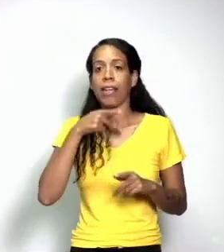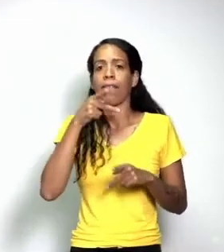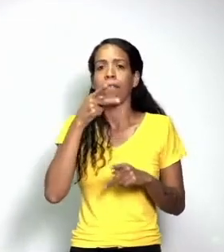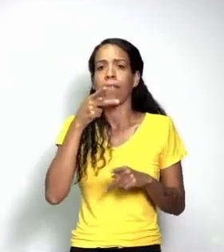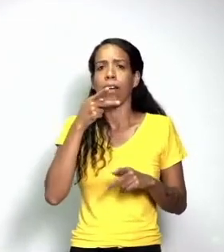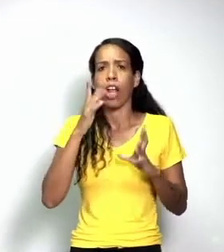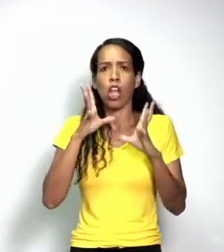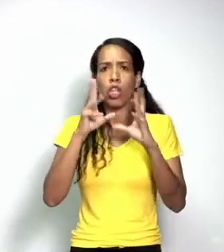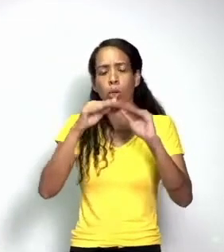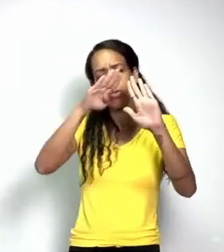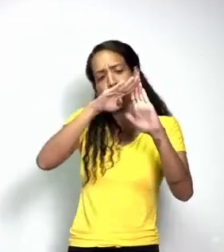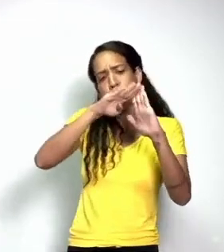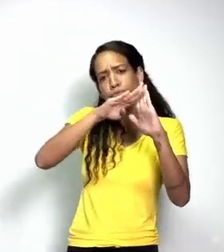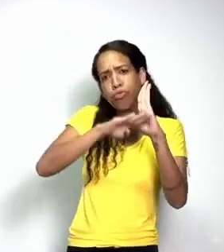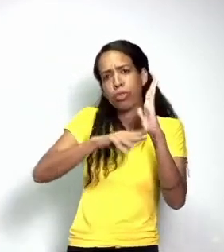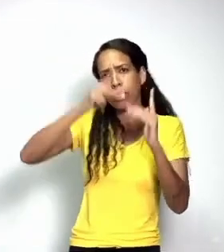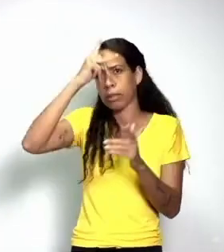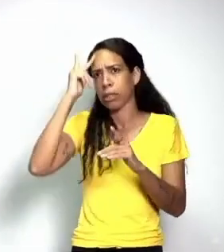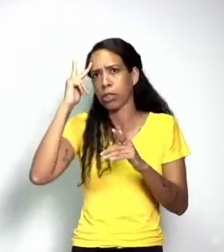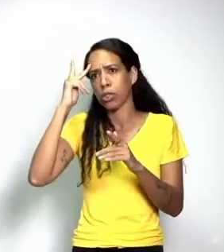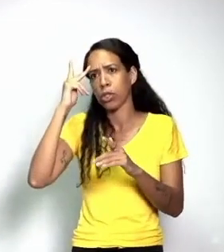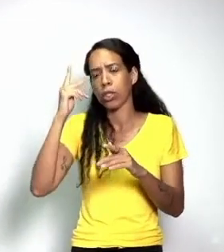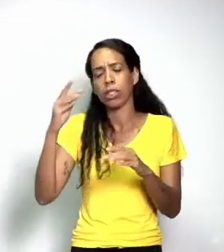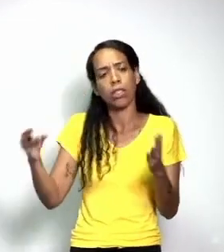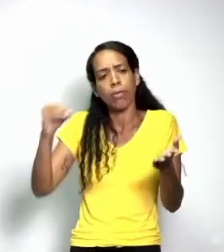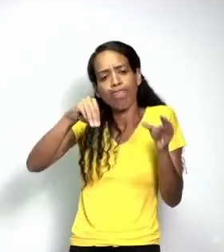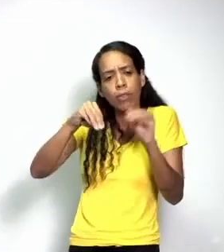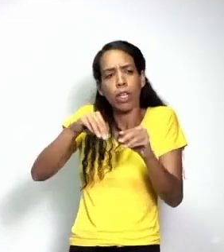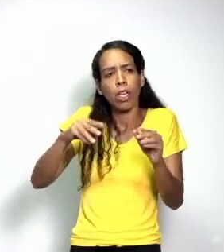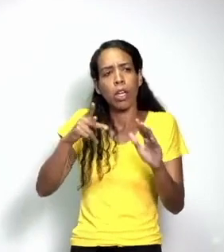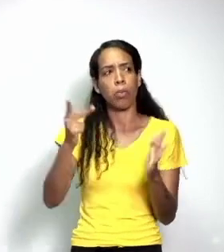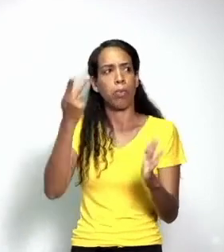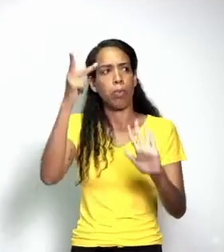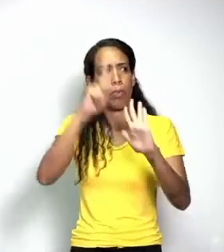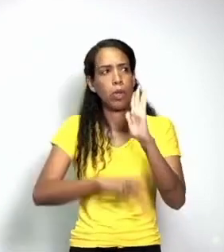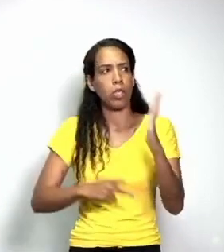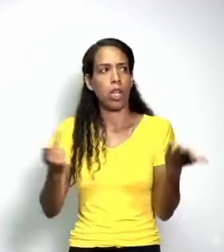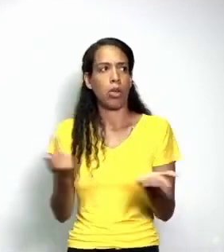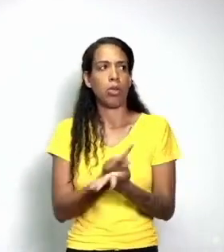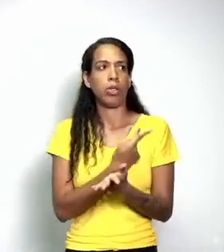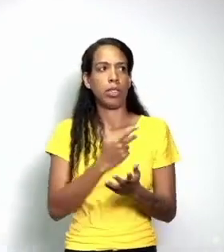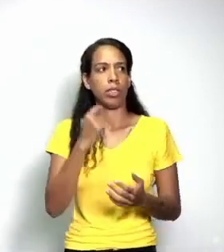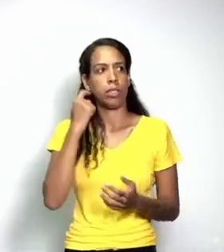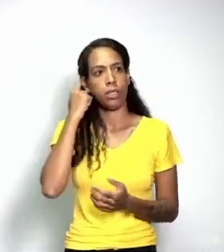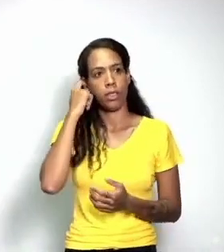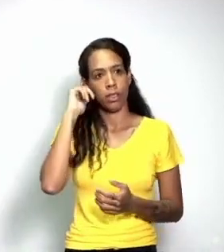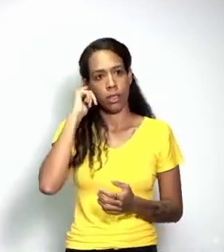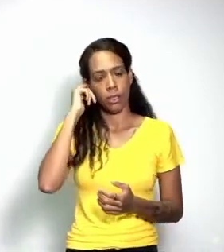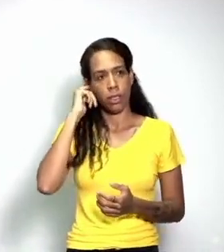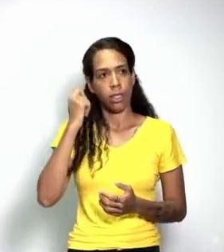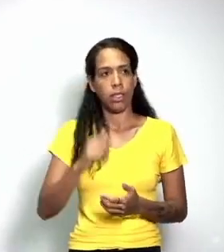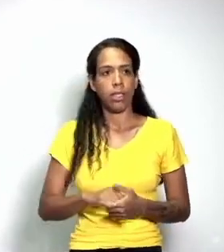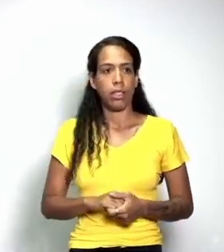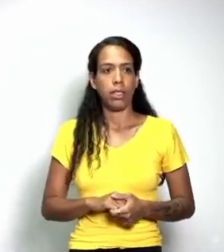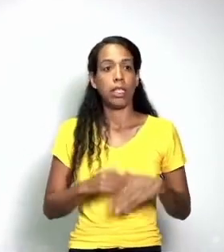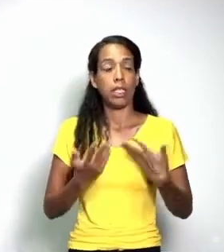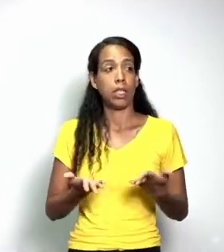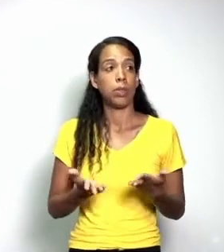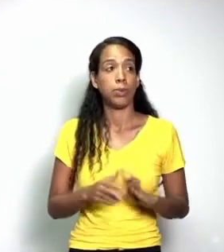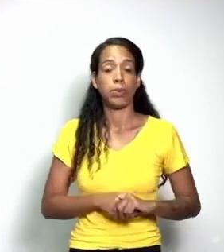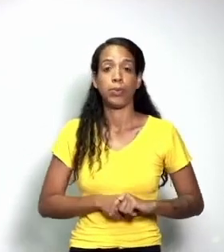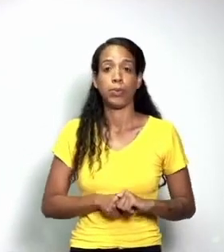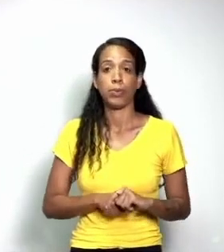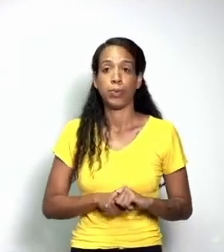também todos os nominhos de todas as pessoas que estão colaborando para esse projeto acontecer, né? Então é isso,